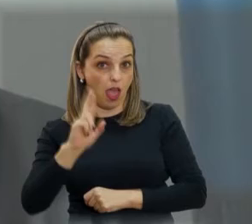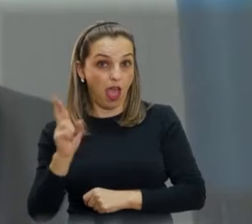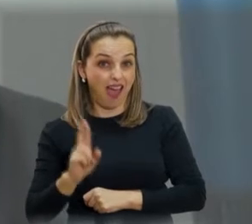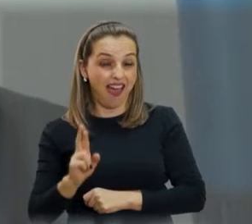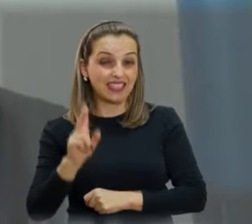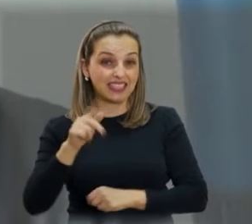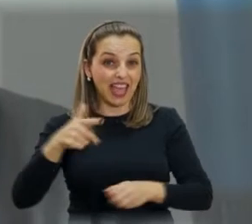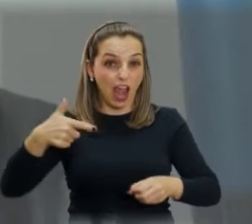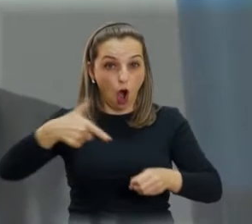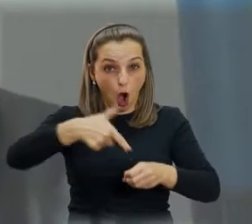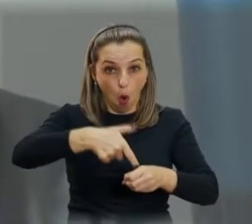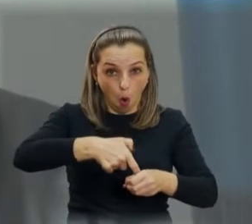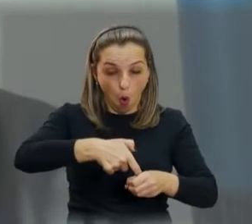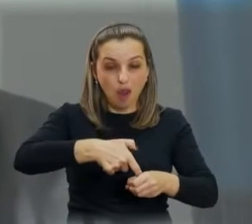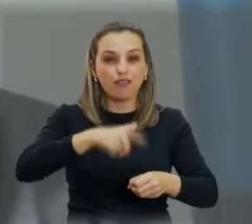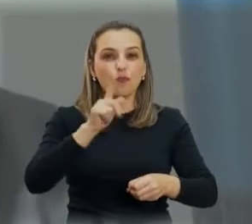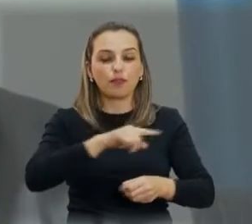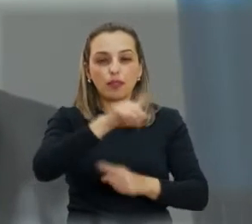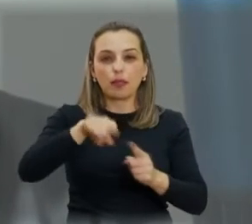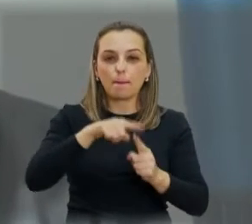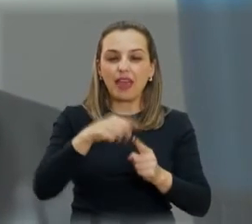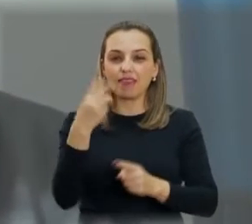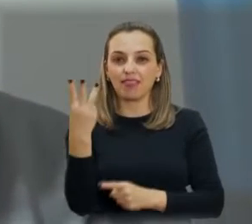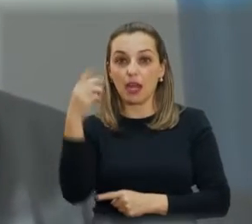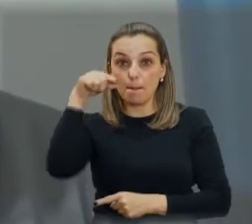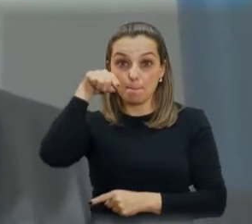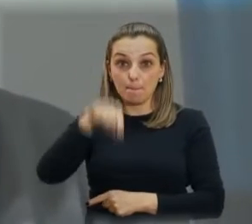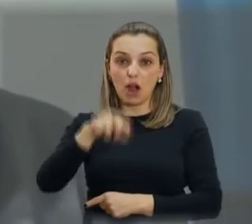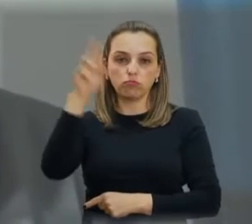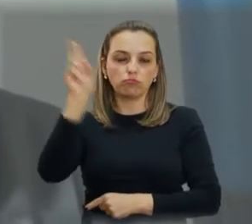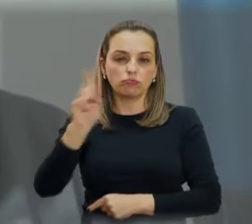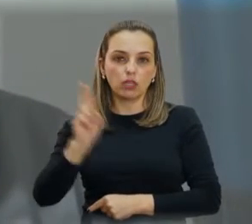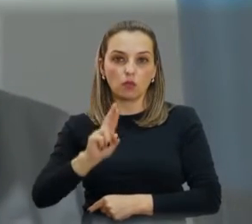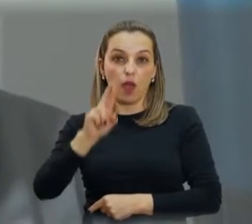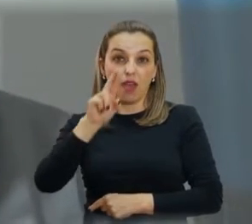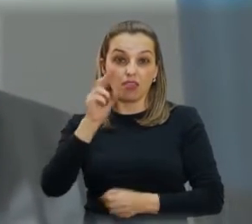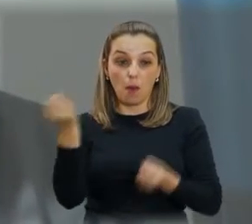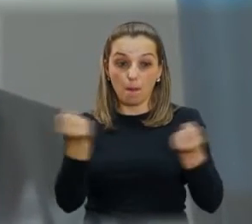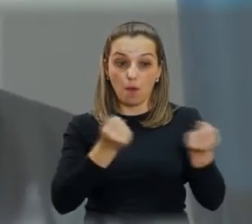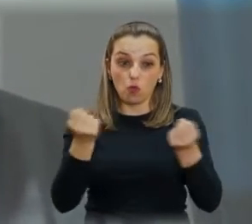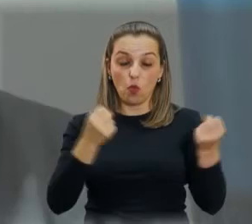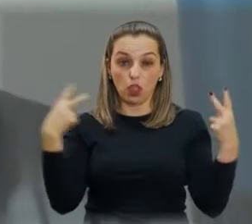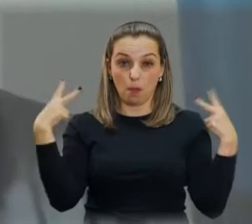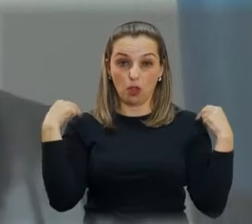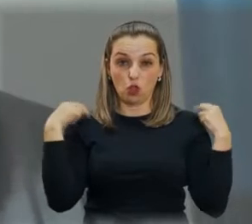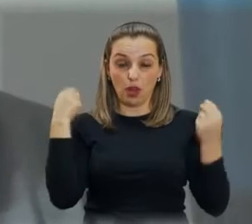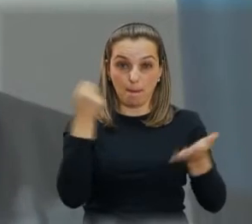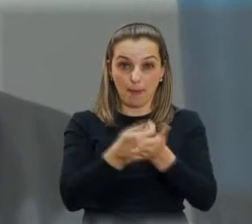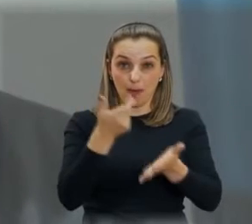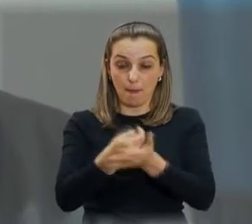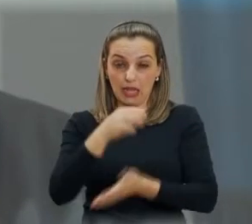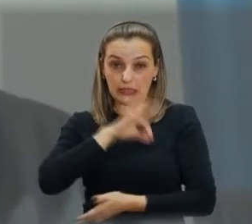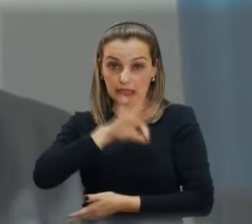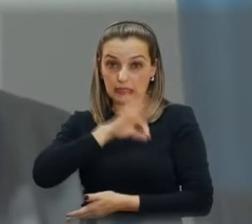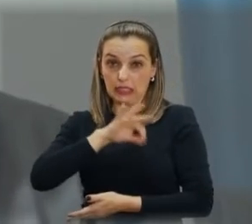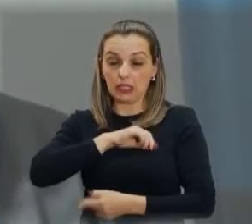diesel, R$ 3.000 para o pagamento do motorista, R$ 3.000 para a manutenção mensal do